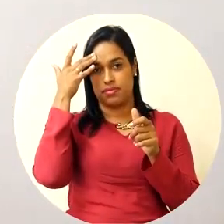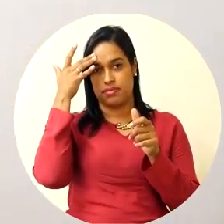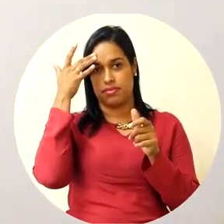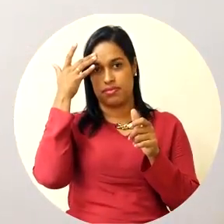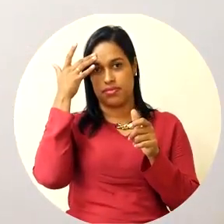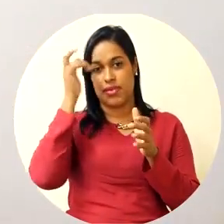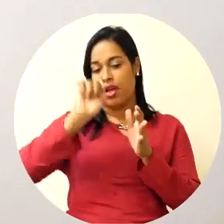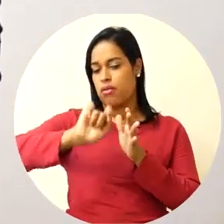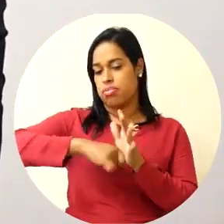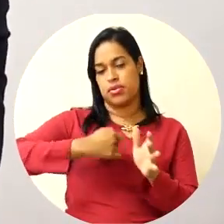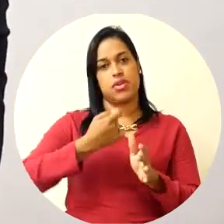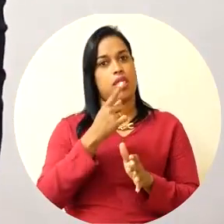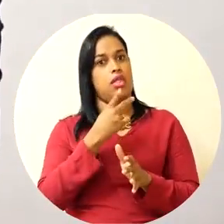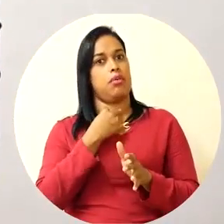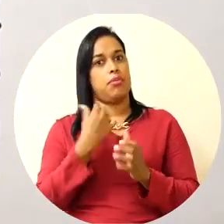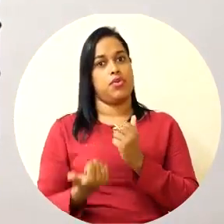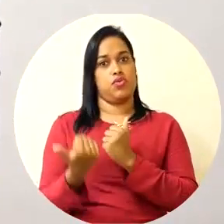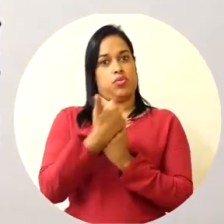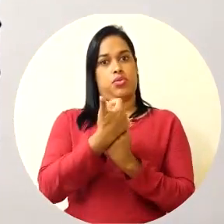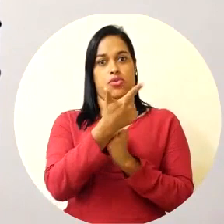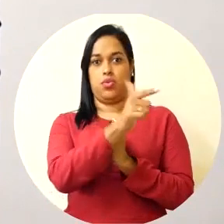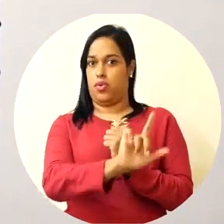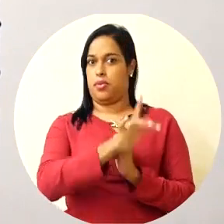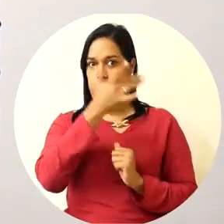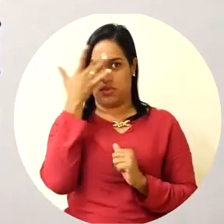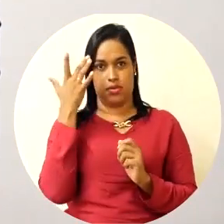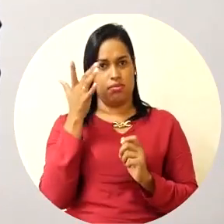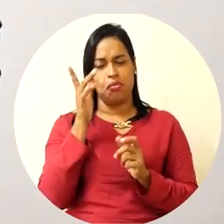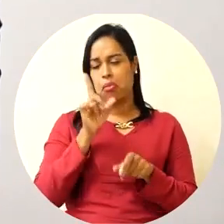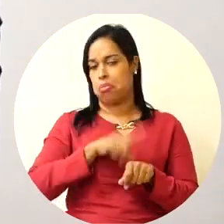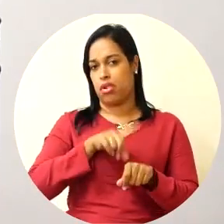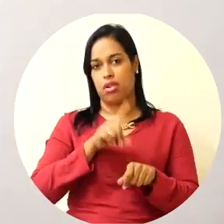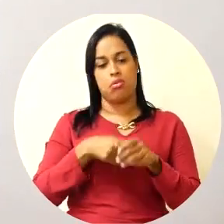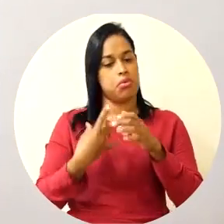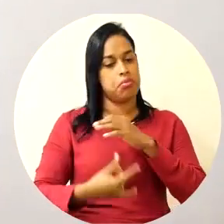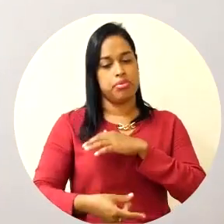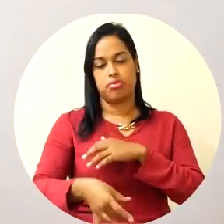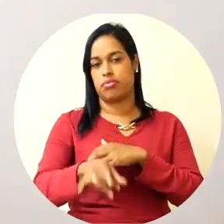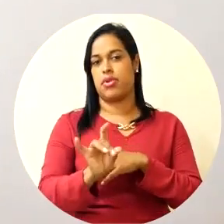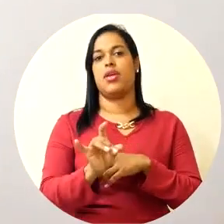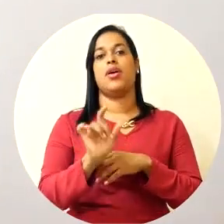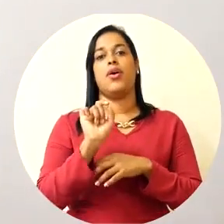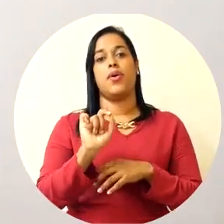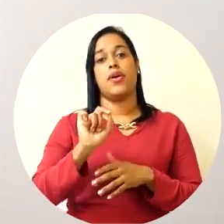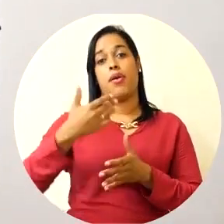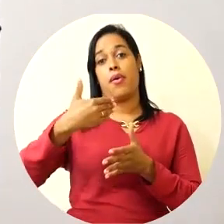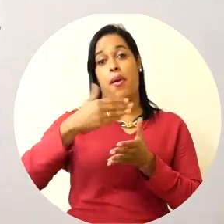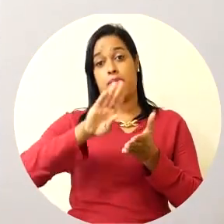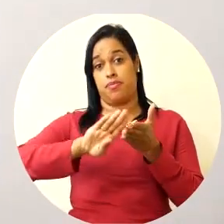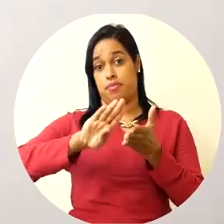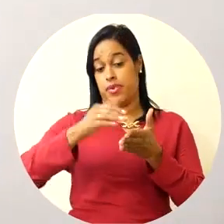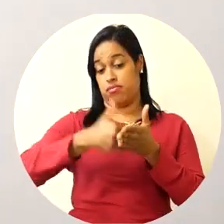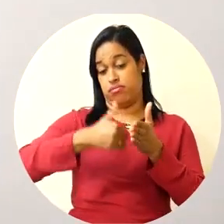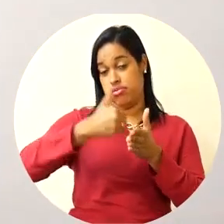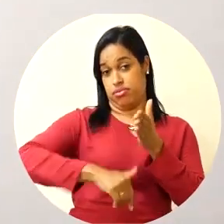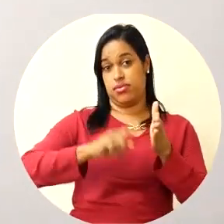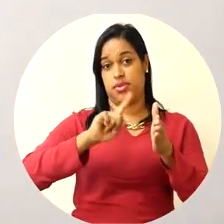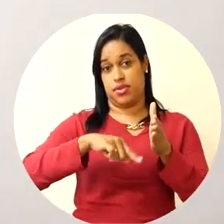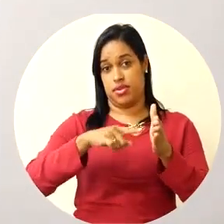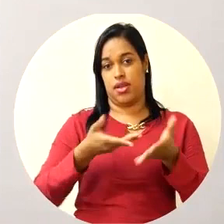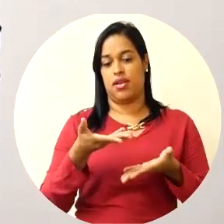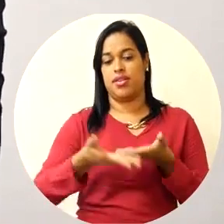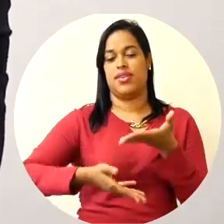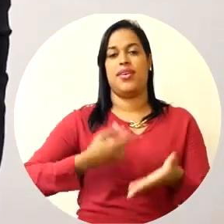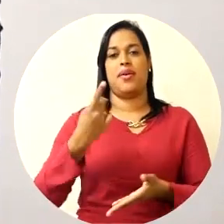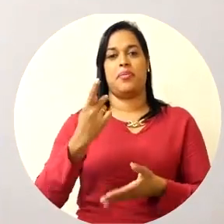física, certo? Que não pode ser substituída por outra, por tempo indeterminado, através de uma